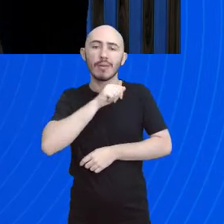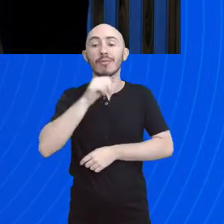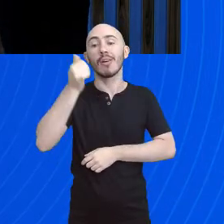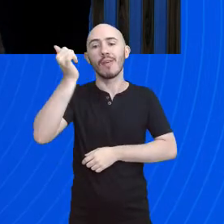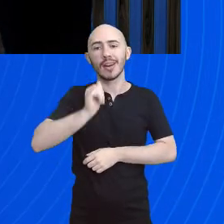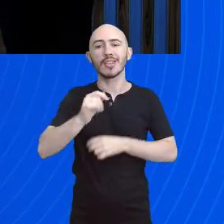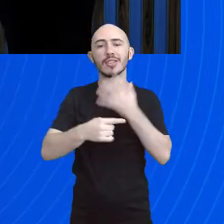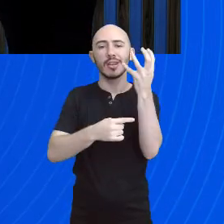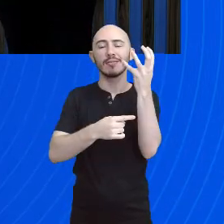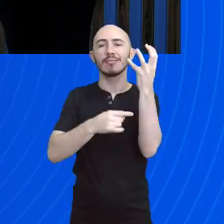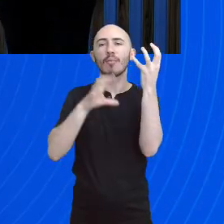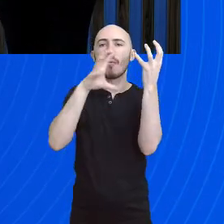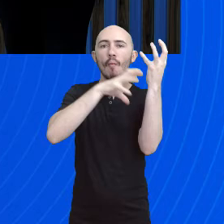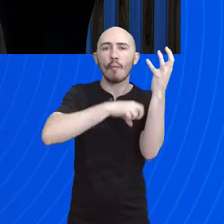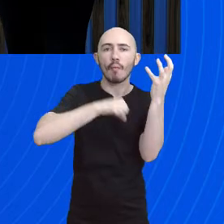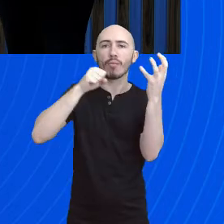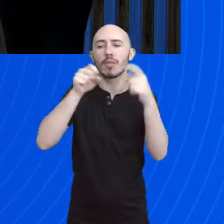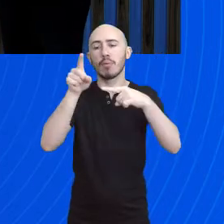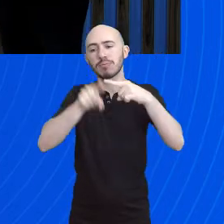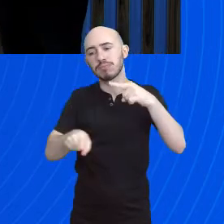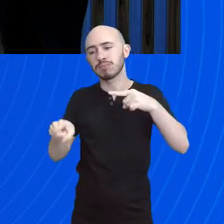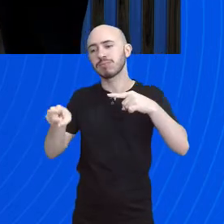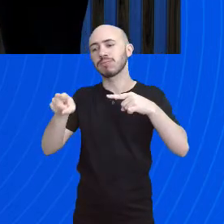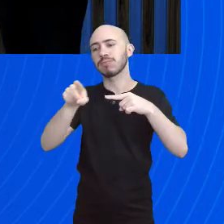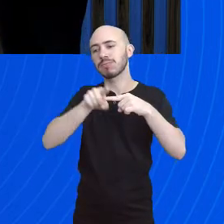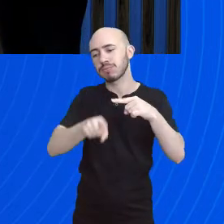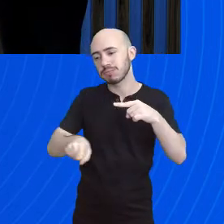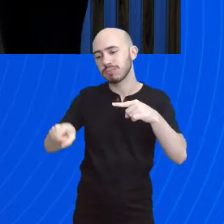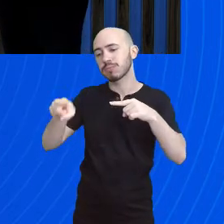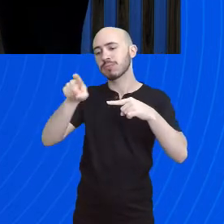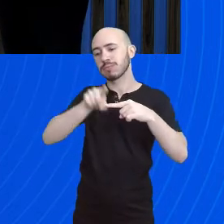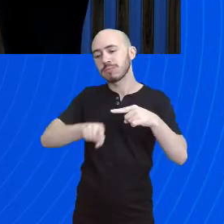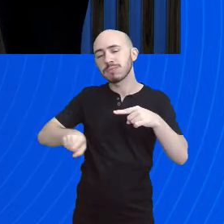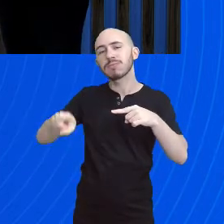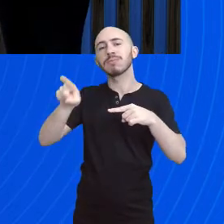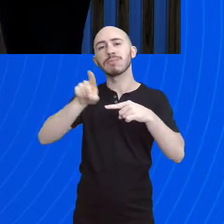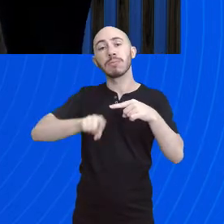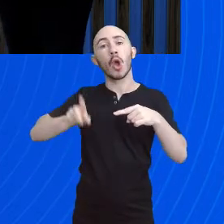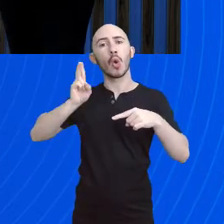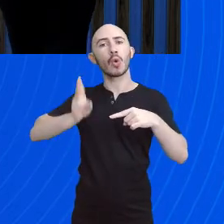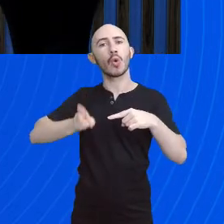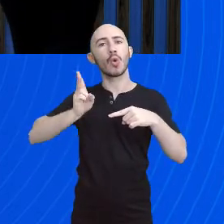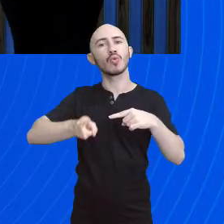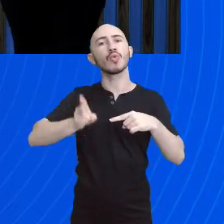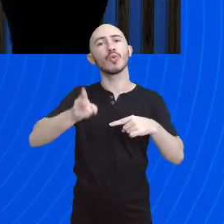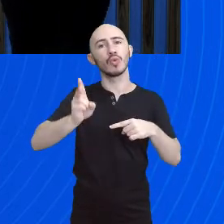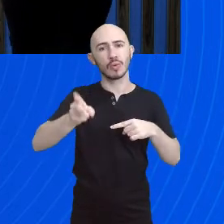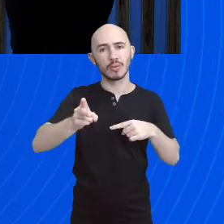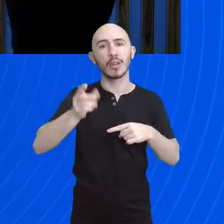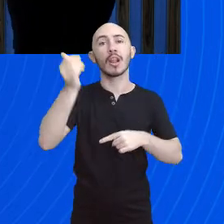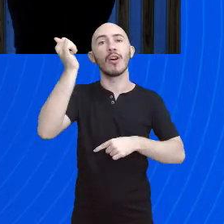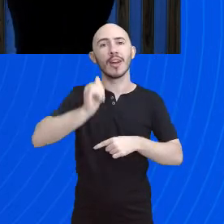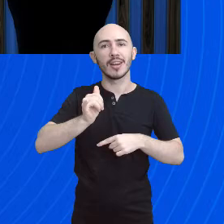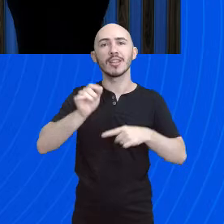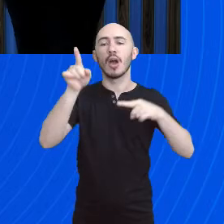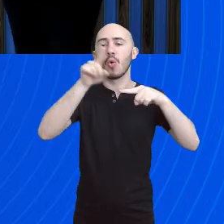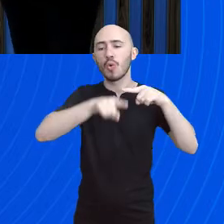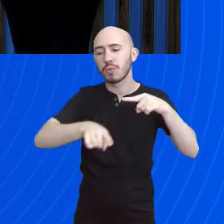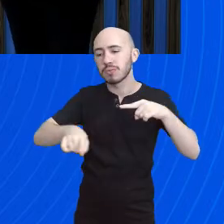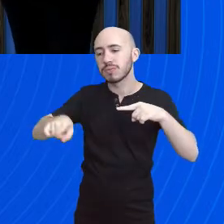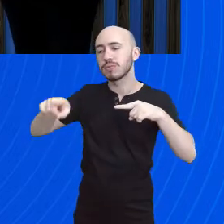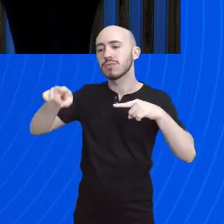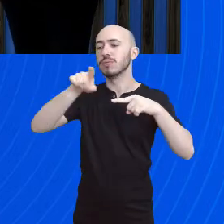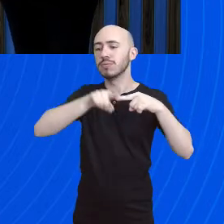planta produziu para o herbívoro vai passar para frente. E essa energia, ela